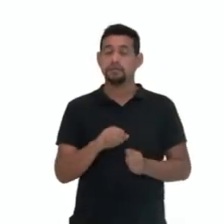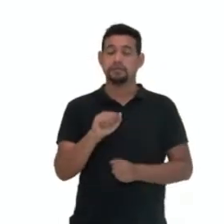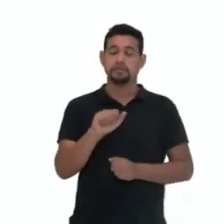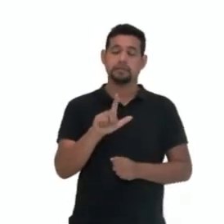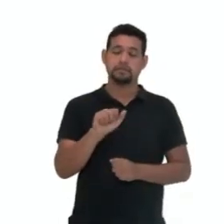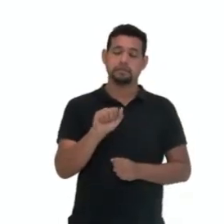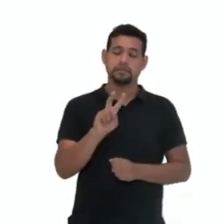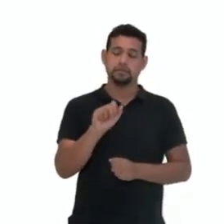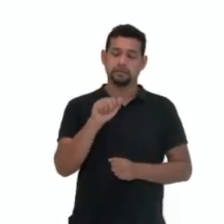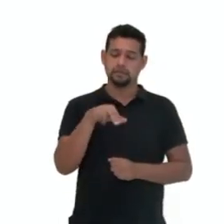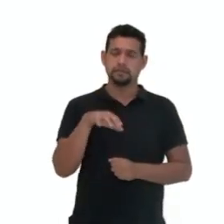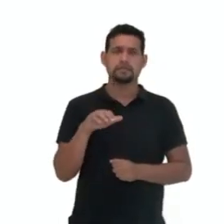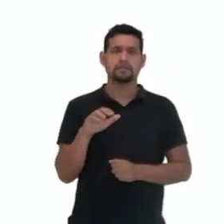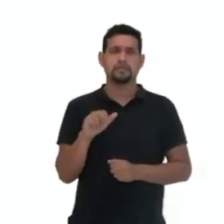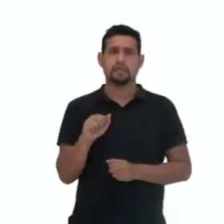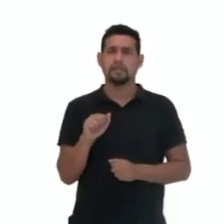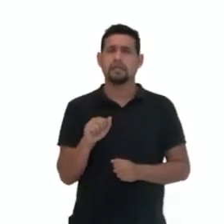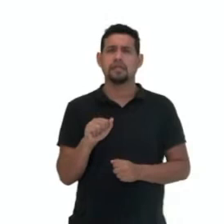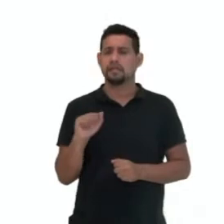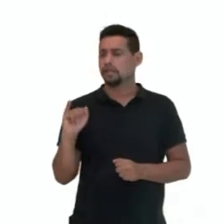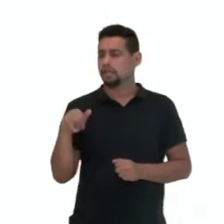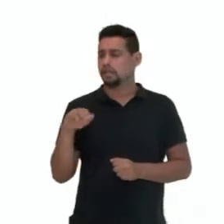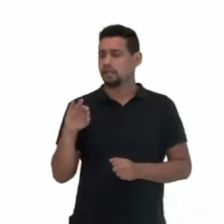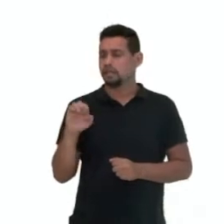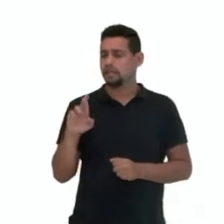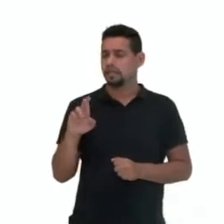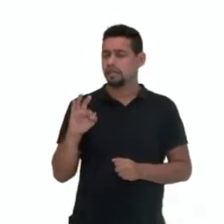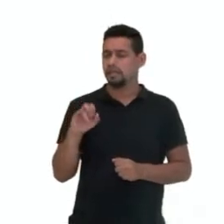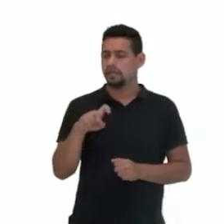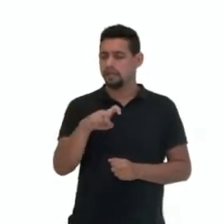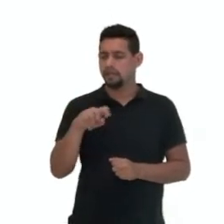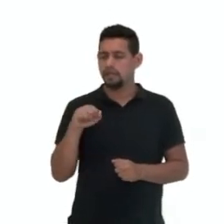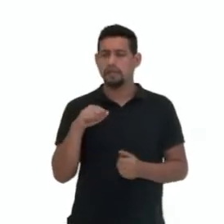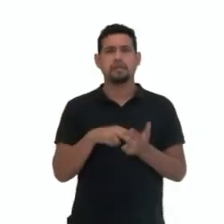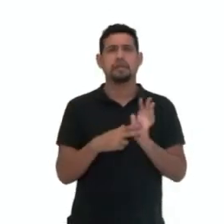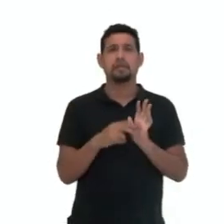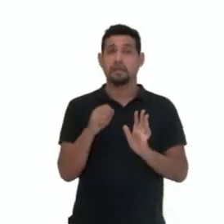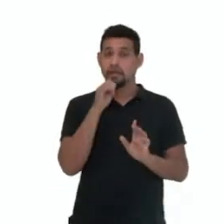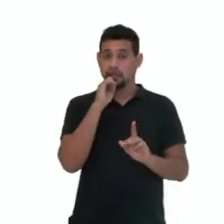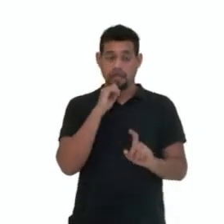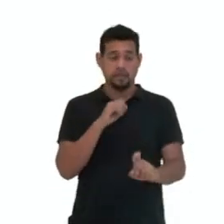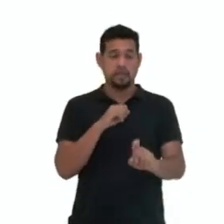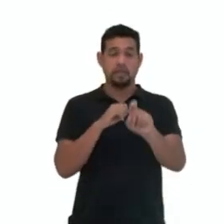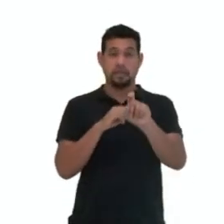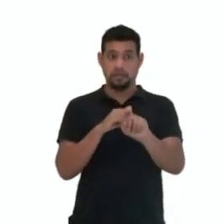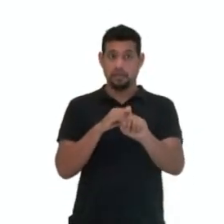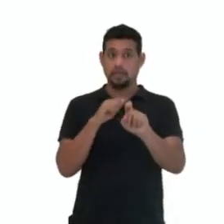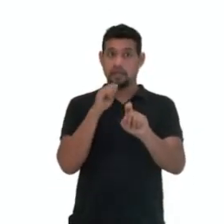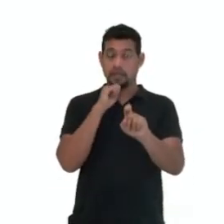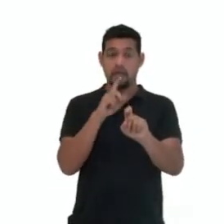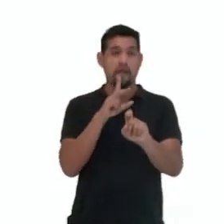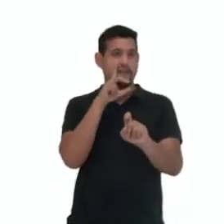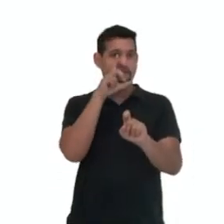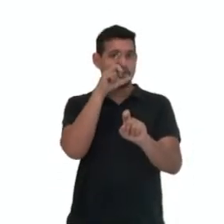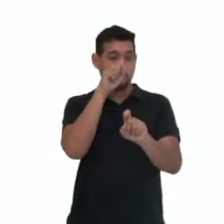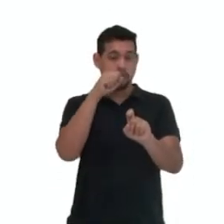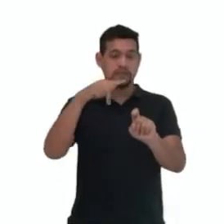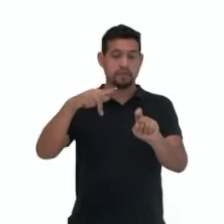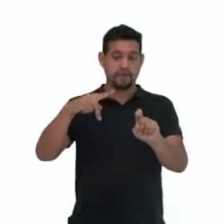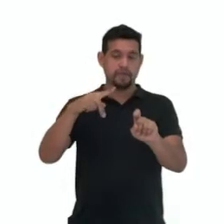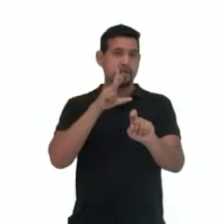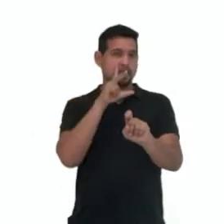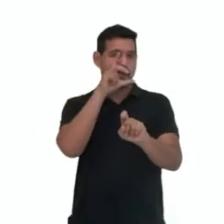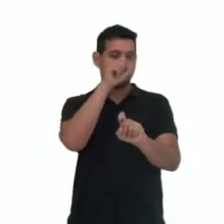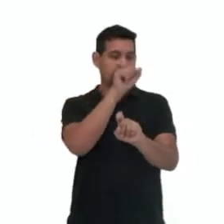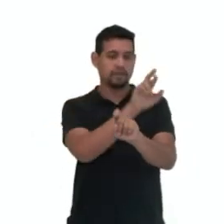alavanca interfixa, né? A gente observa o que aqui? Que o ponto de apoio ele fica entre a força potente e